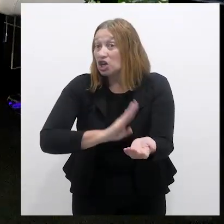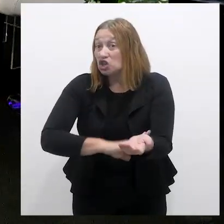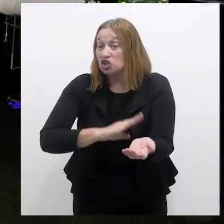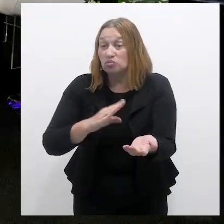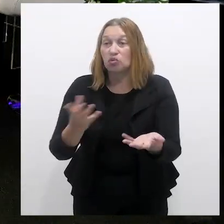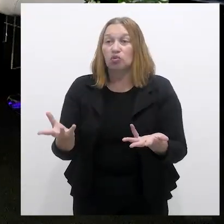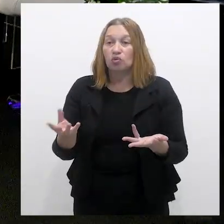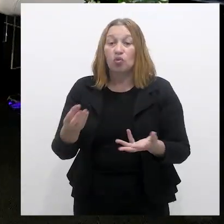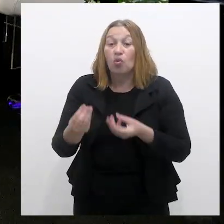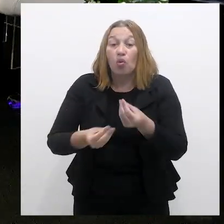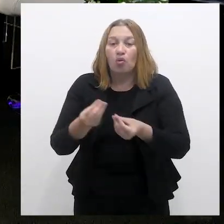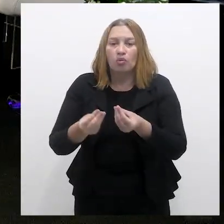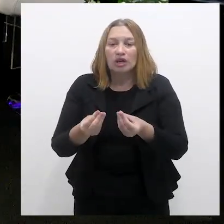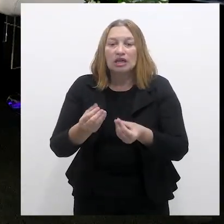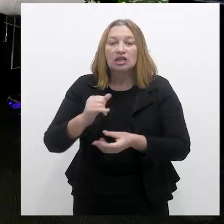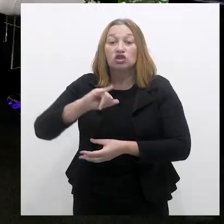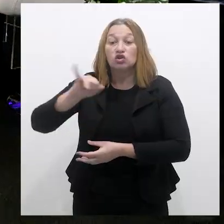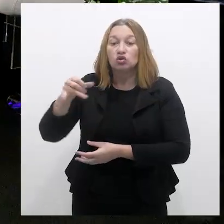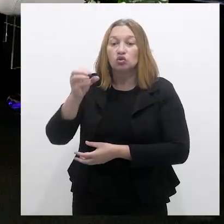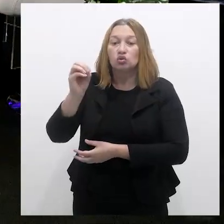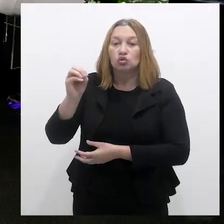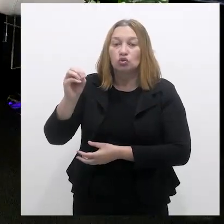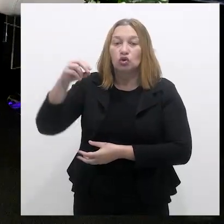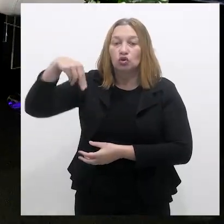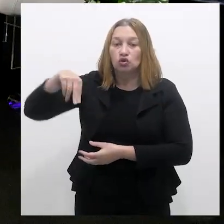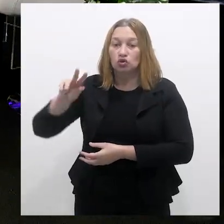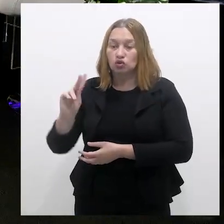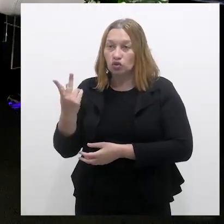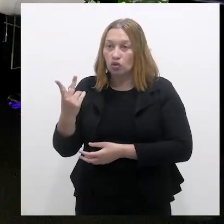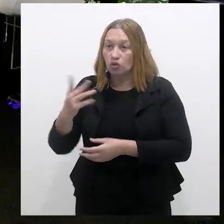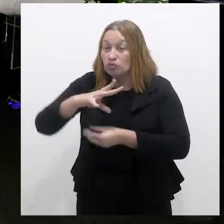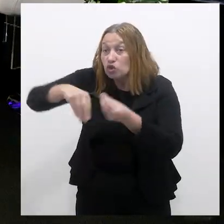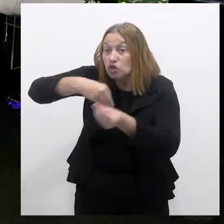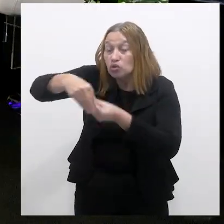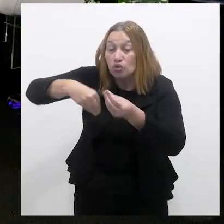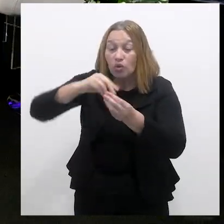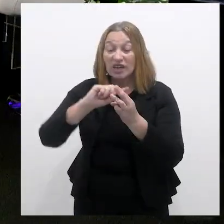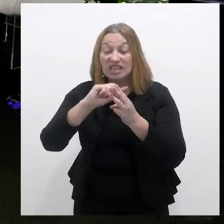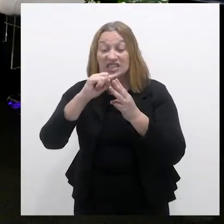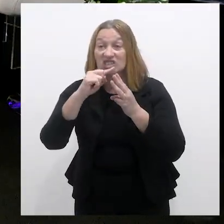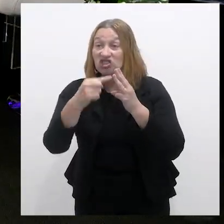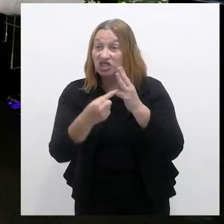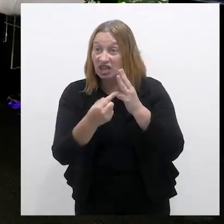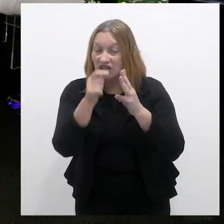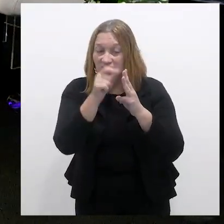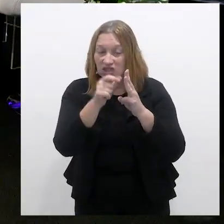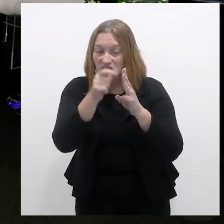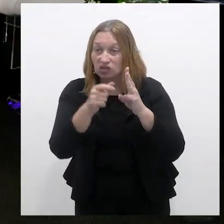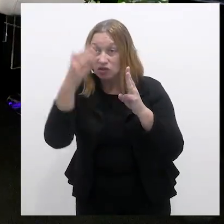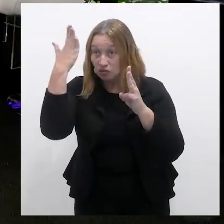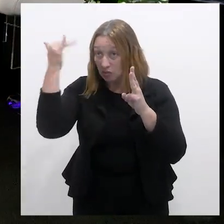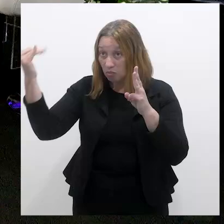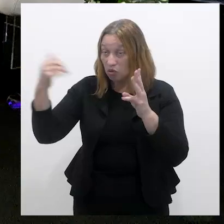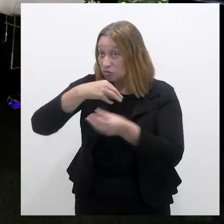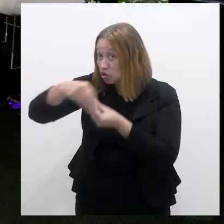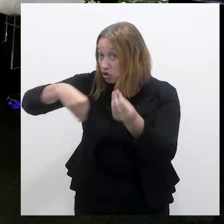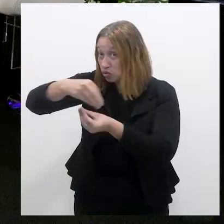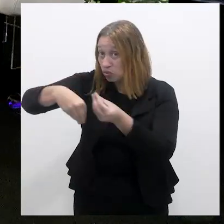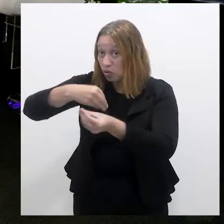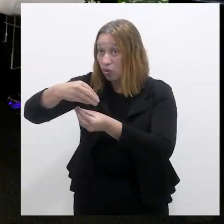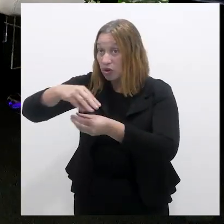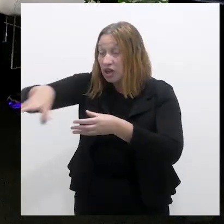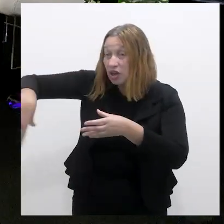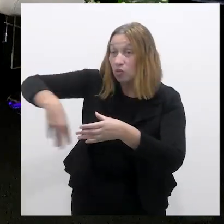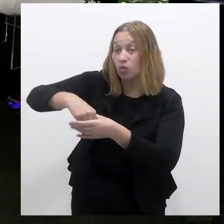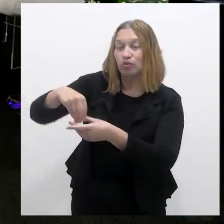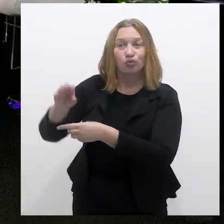tradicional. John Williams foi nessas 3 fontes e trouxe todo esse cabedal sinfônico para